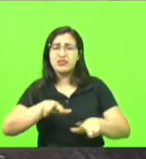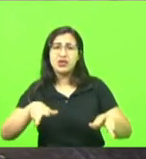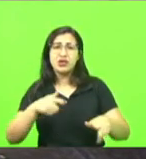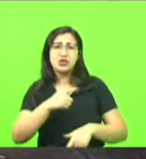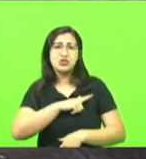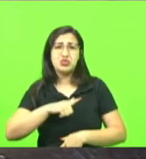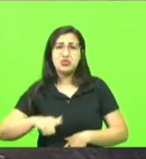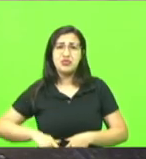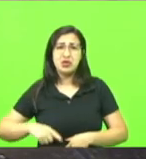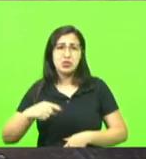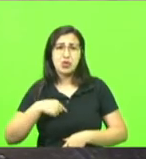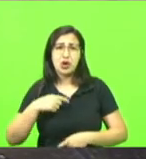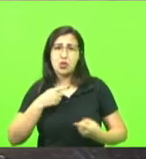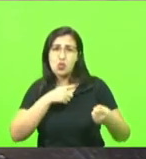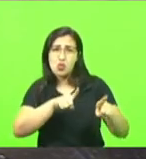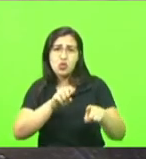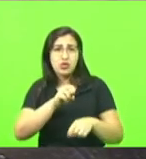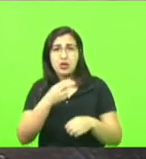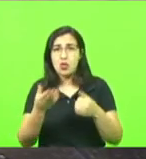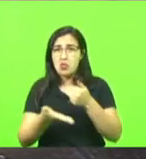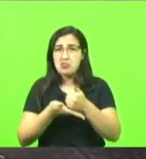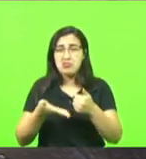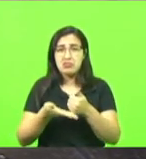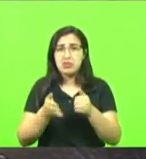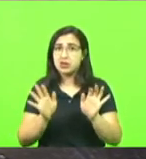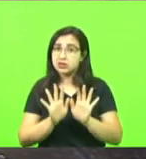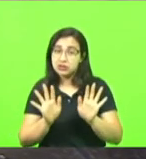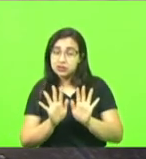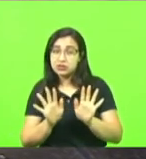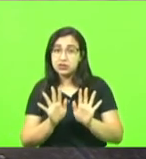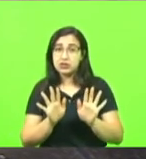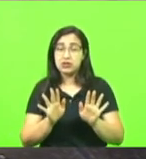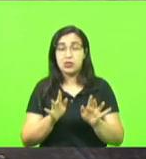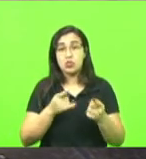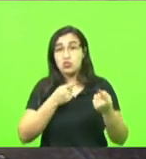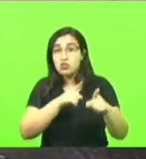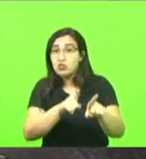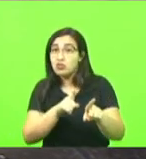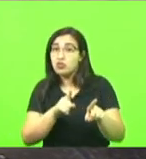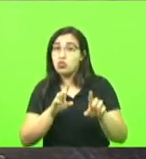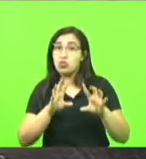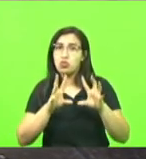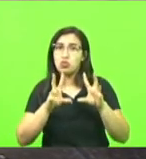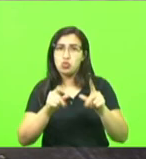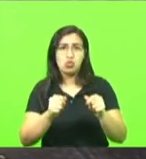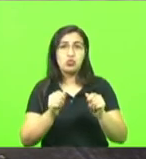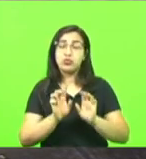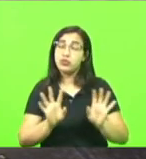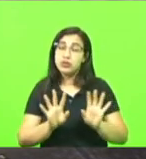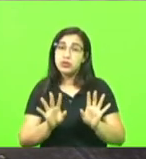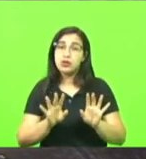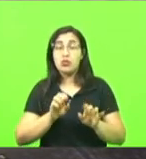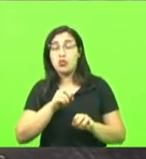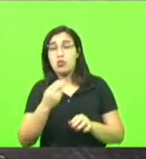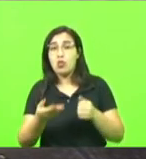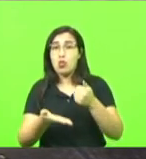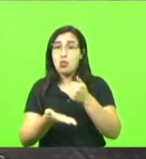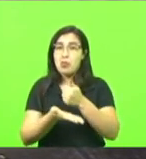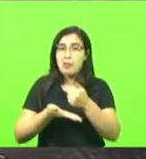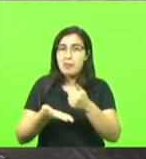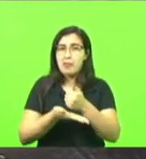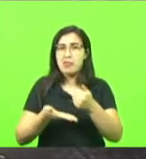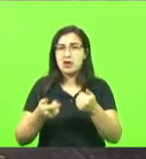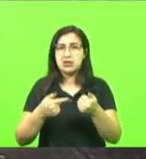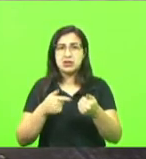e nem base, porque não quero ser oposição para votar contra tudo até aquilo que é bom, e não quero ser base para votar a favor de tudo até aquilo que é